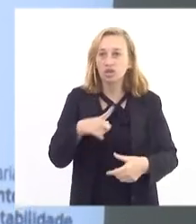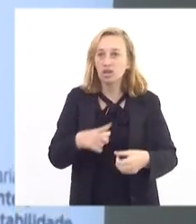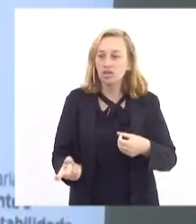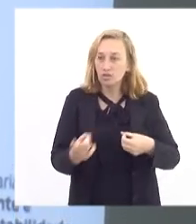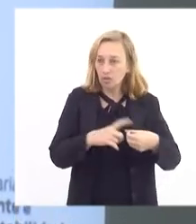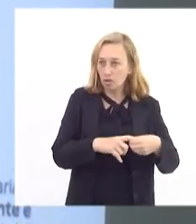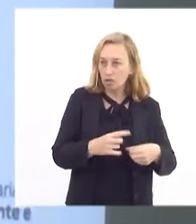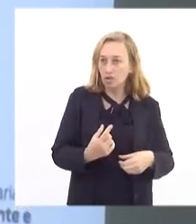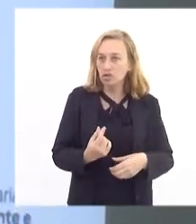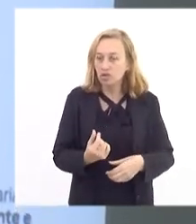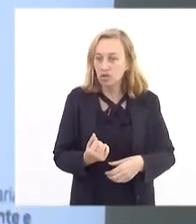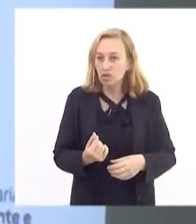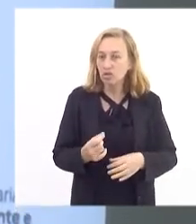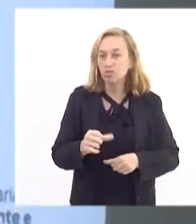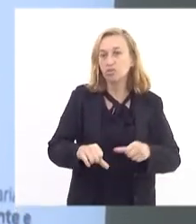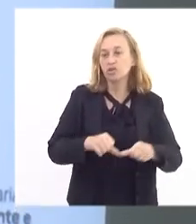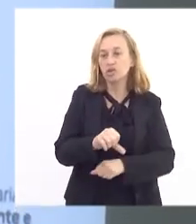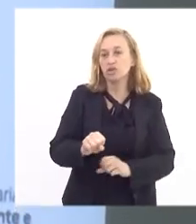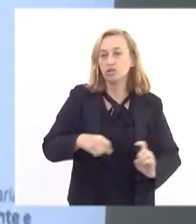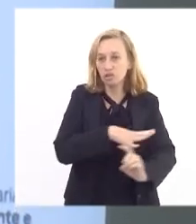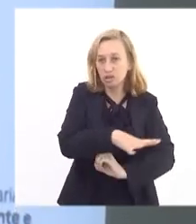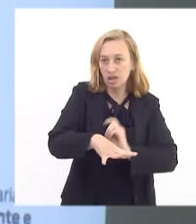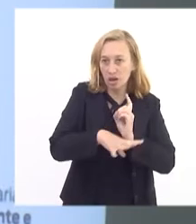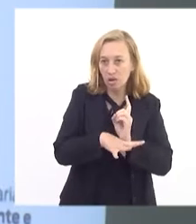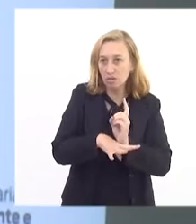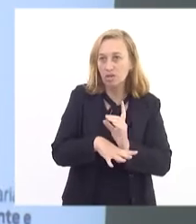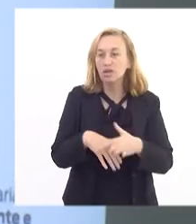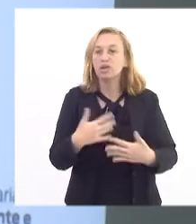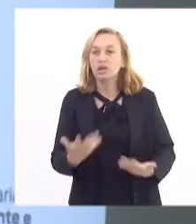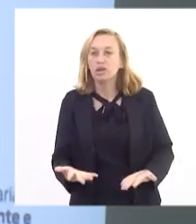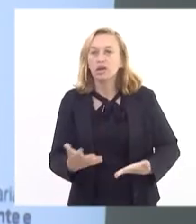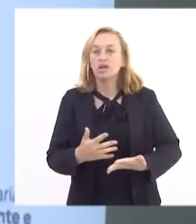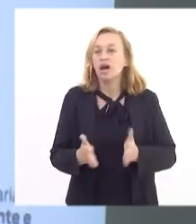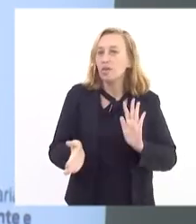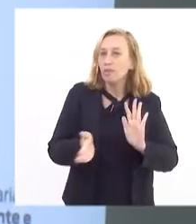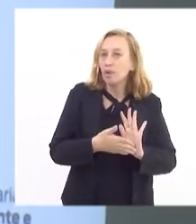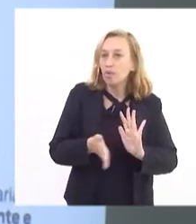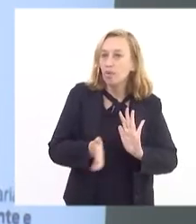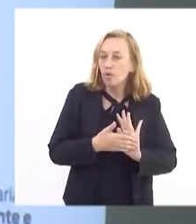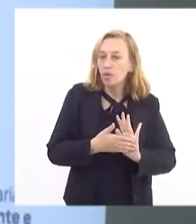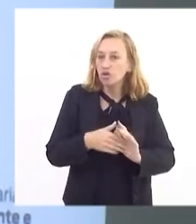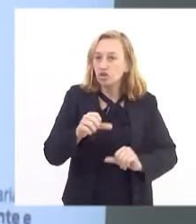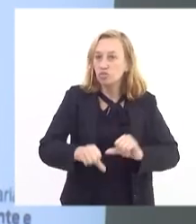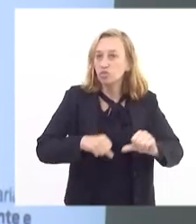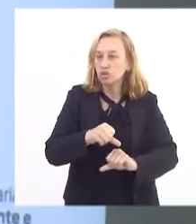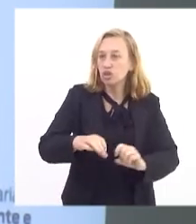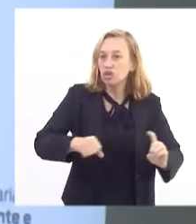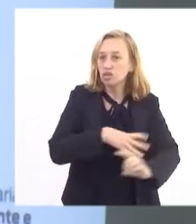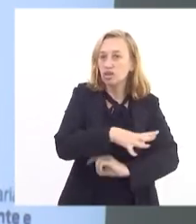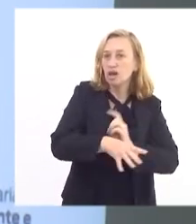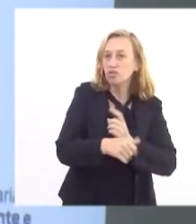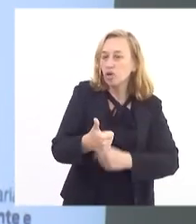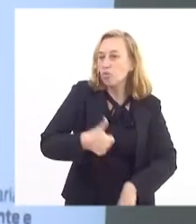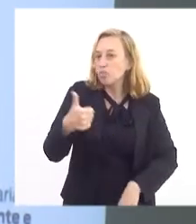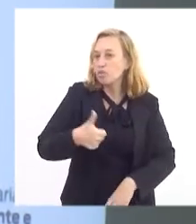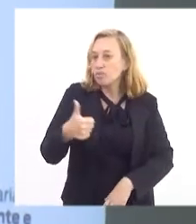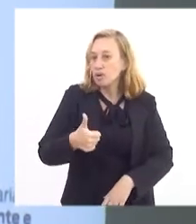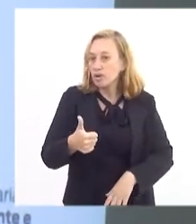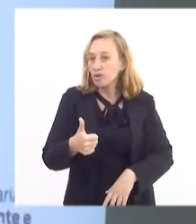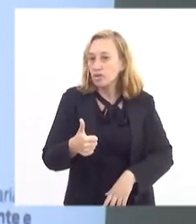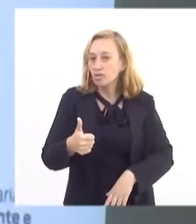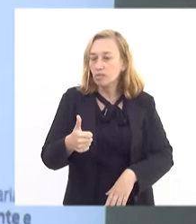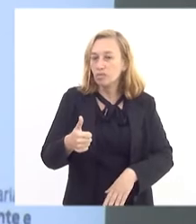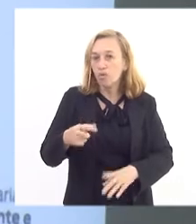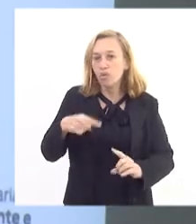uma mudança social. Embora esse não seja a proposta de mudança social, não seja o primeiro escopo do projeto, né, o